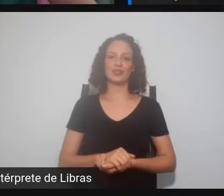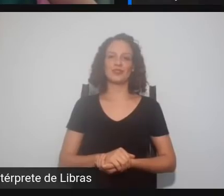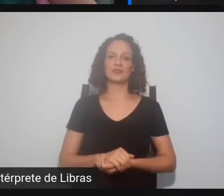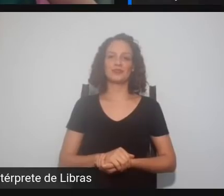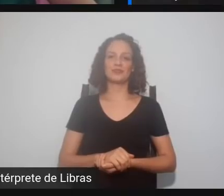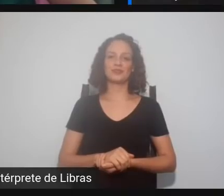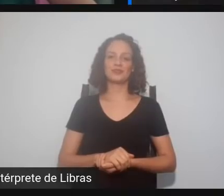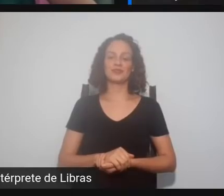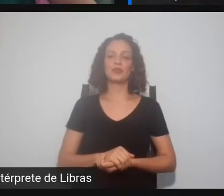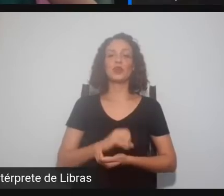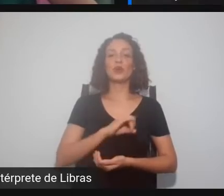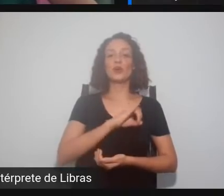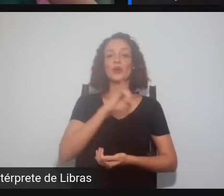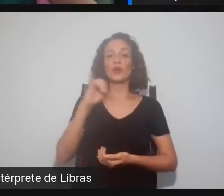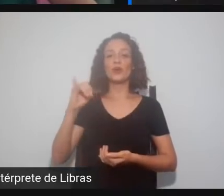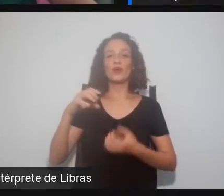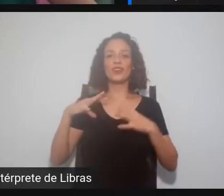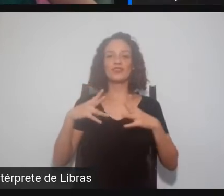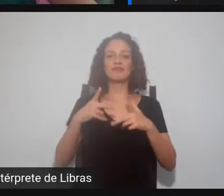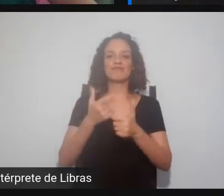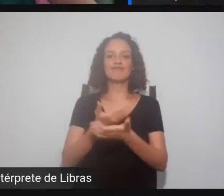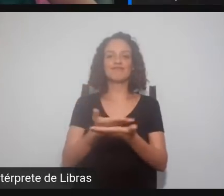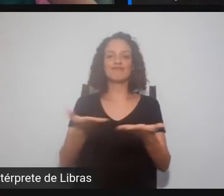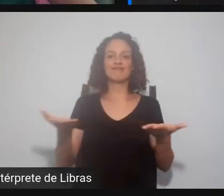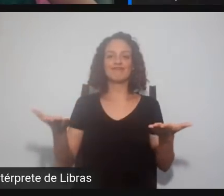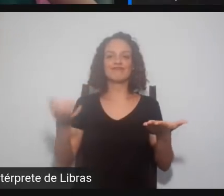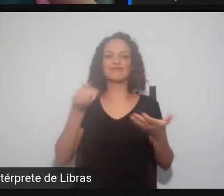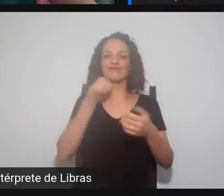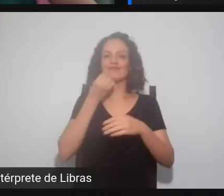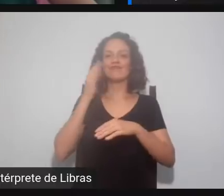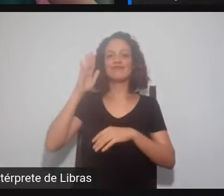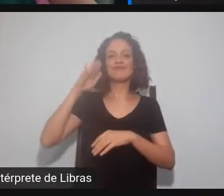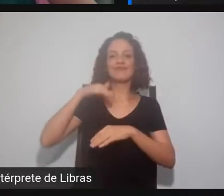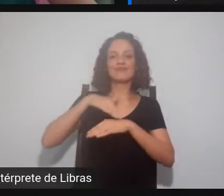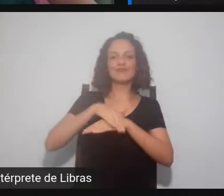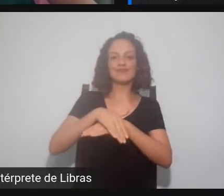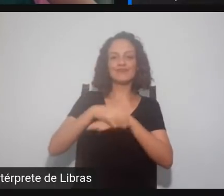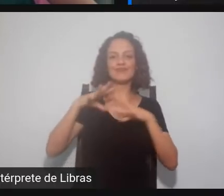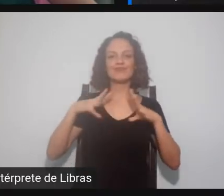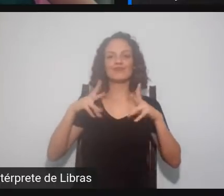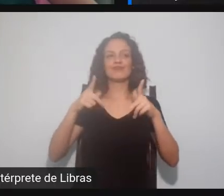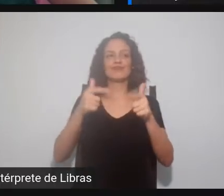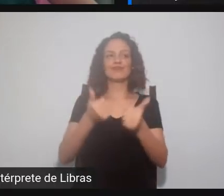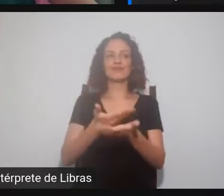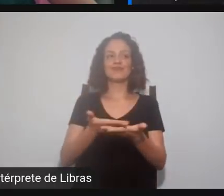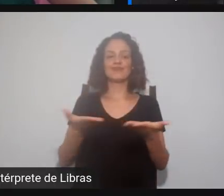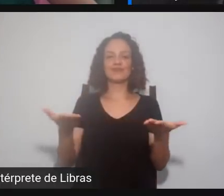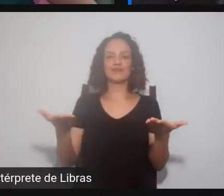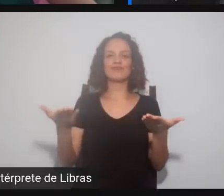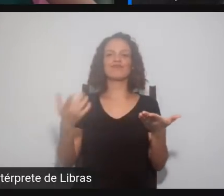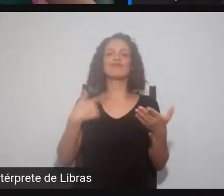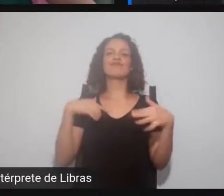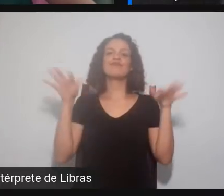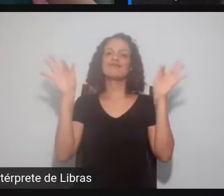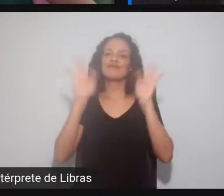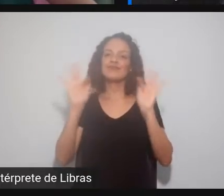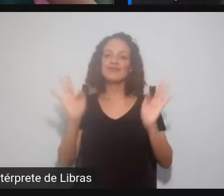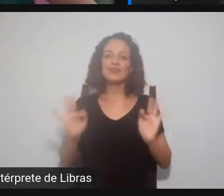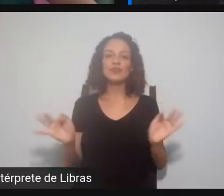Oi, pessoal. Boa noite para todo mundo. É um prazer ter vocês